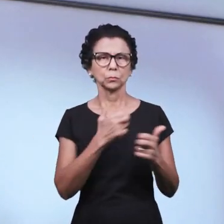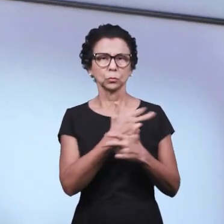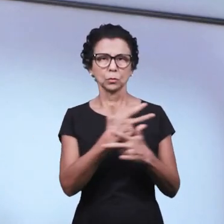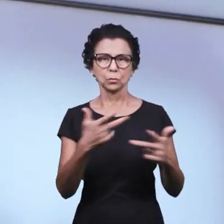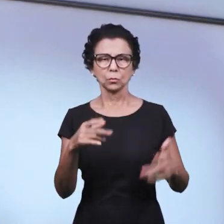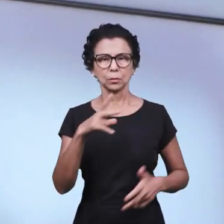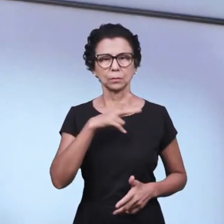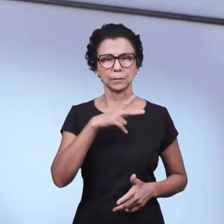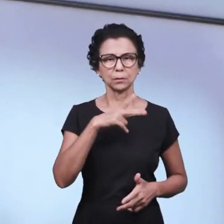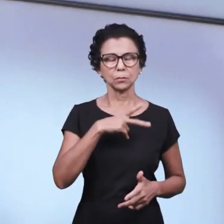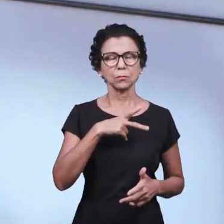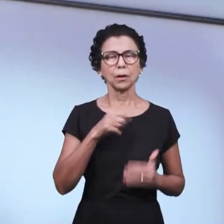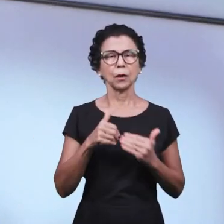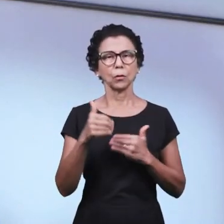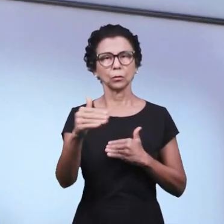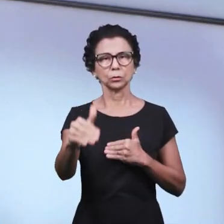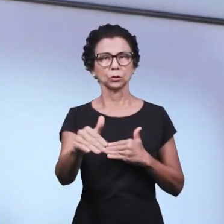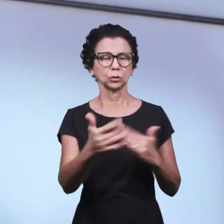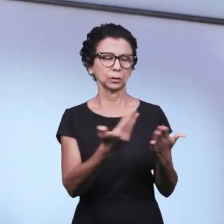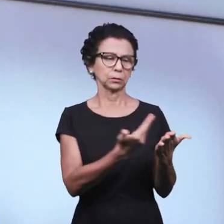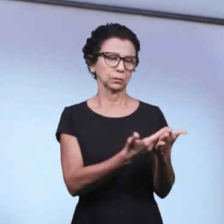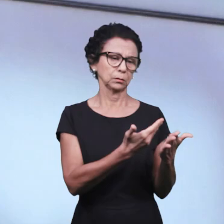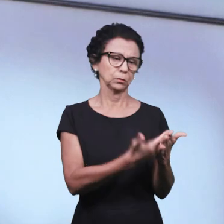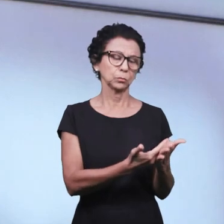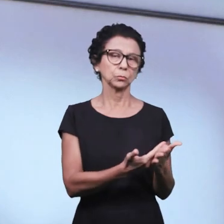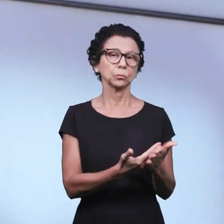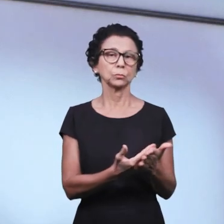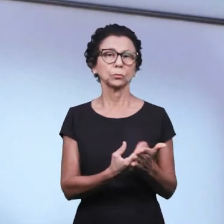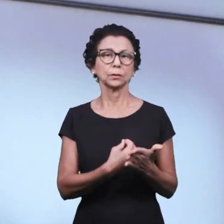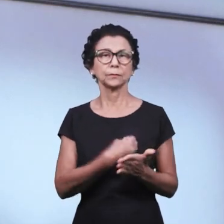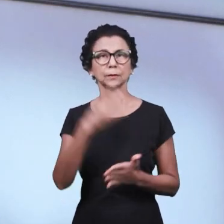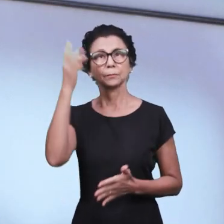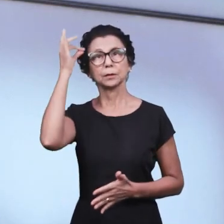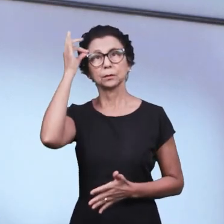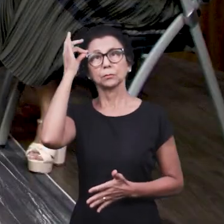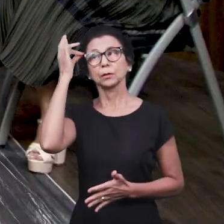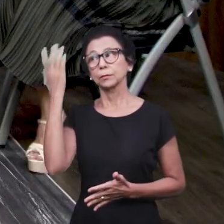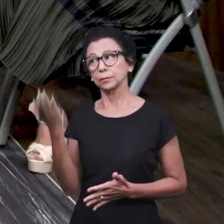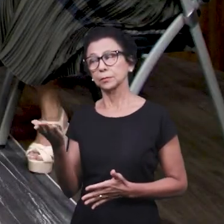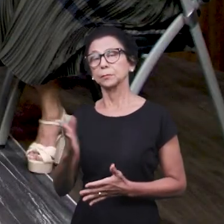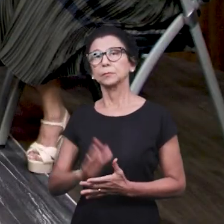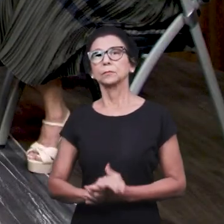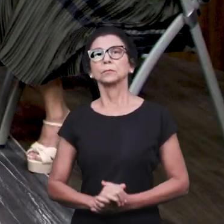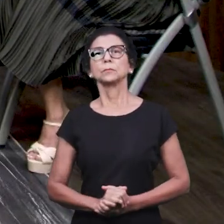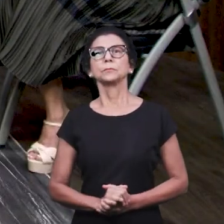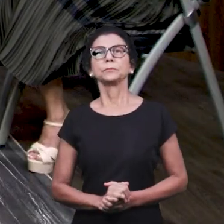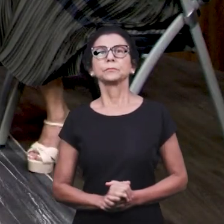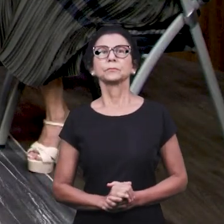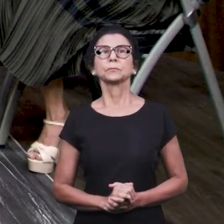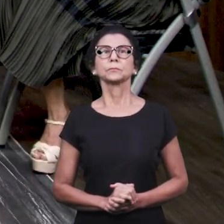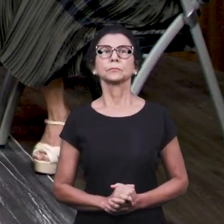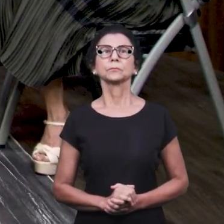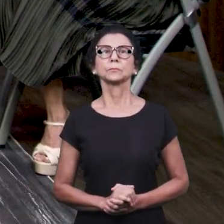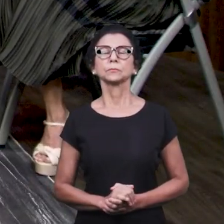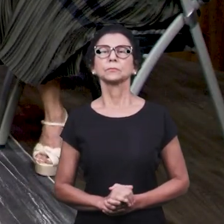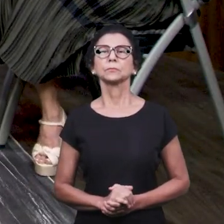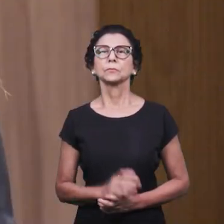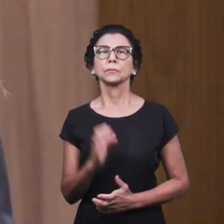rotina de estudo, mas também com a sua vida espiritual, né, Marlene? Sim, é muito importante isso,